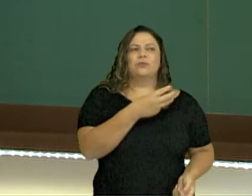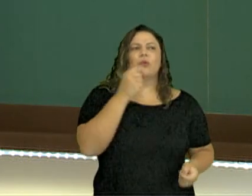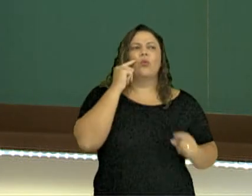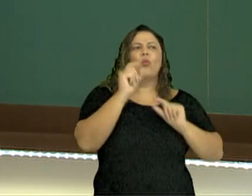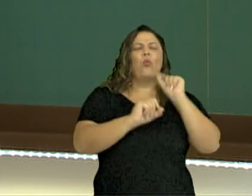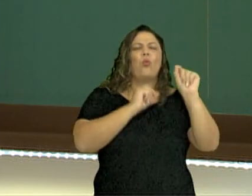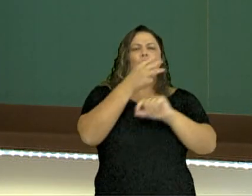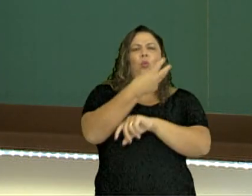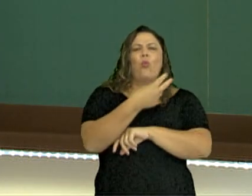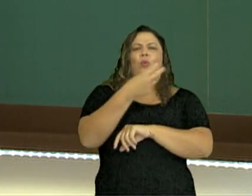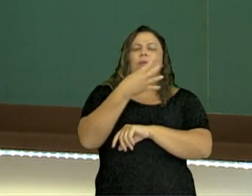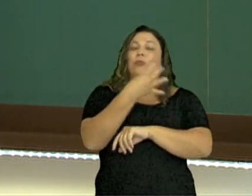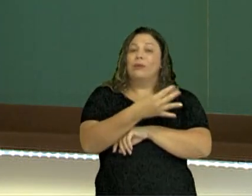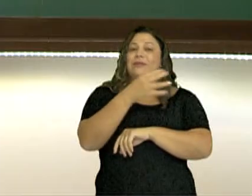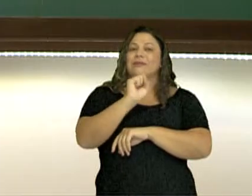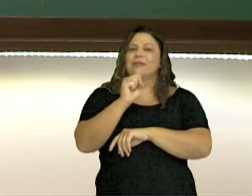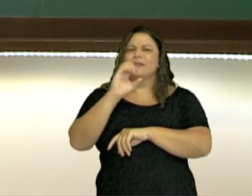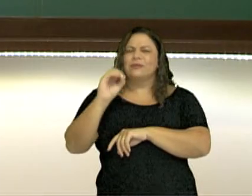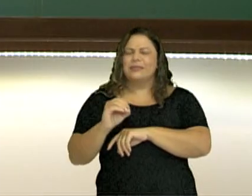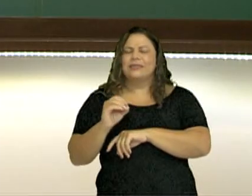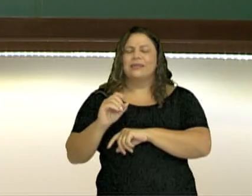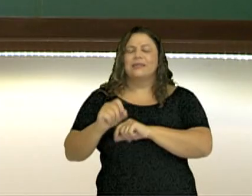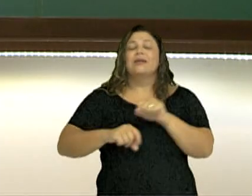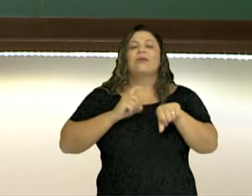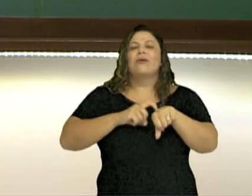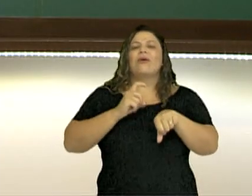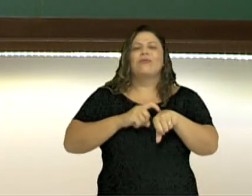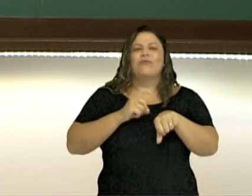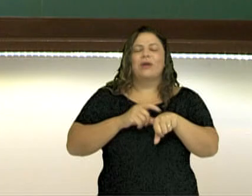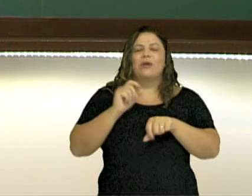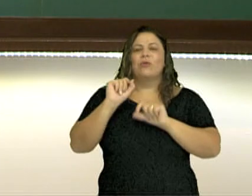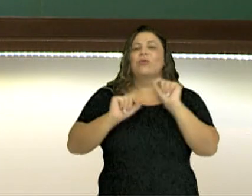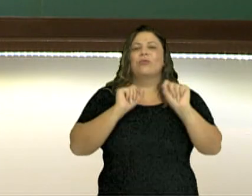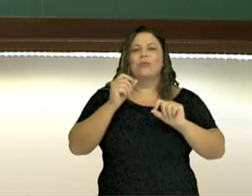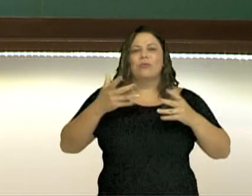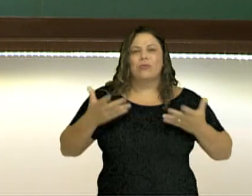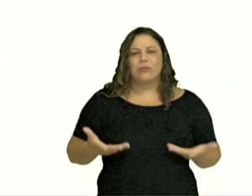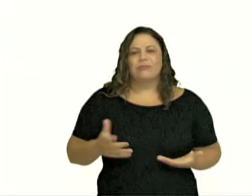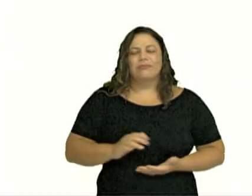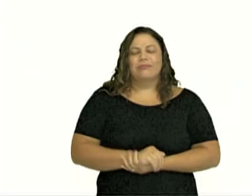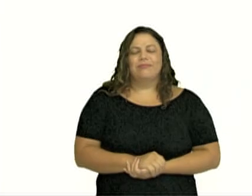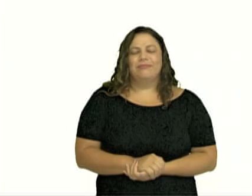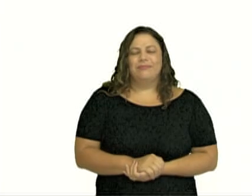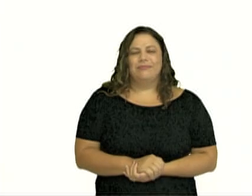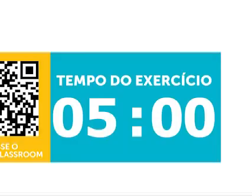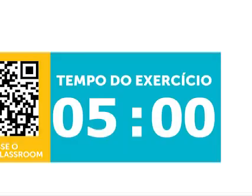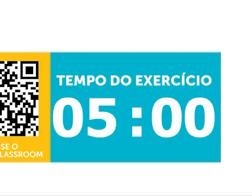qual seria o meu valor da receita? Vou dar um tempinho para vocês e já voltamos a conferir.